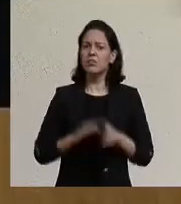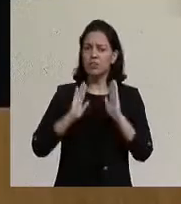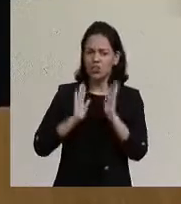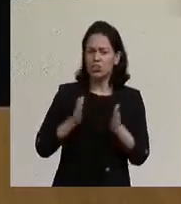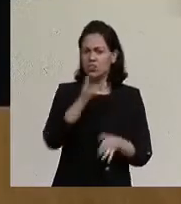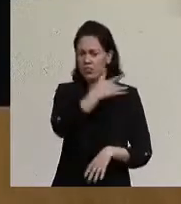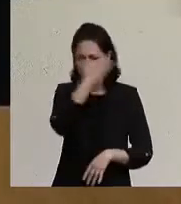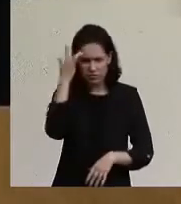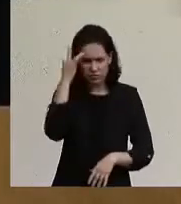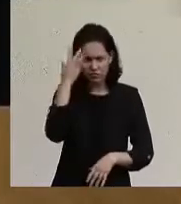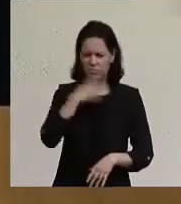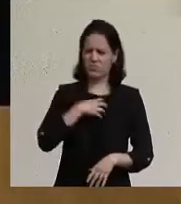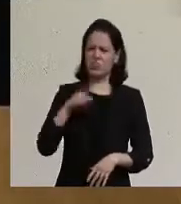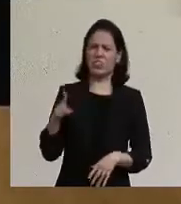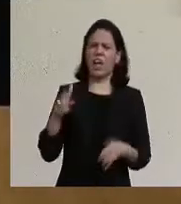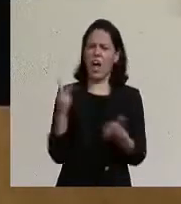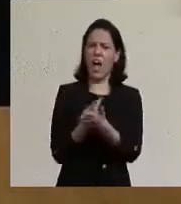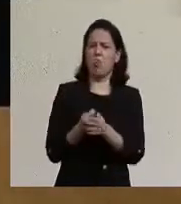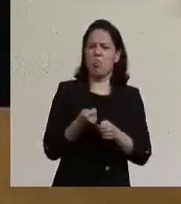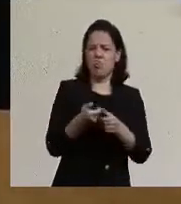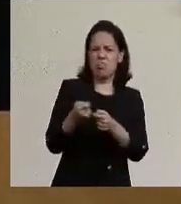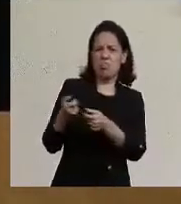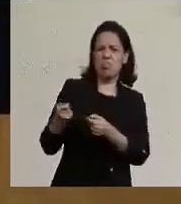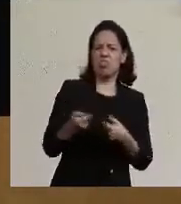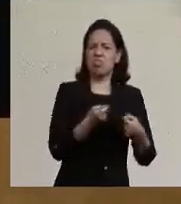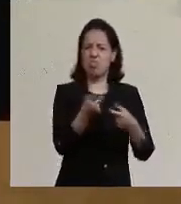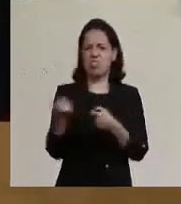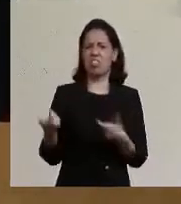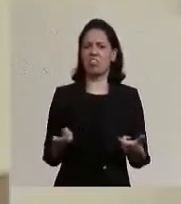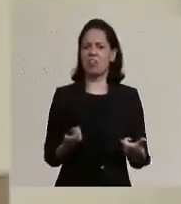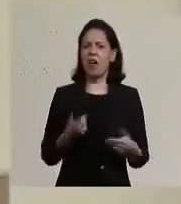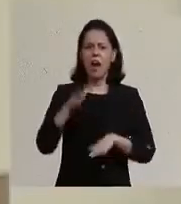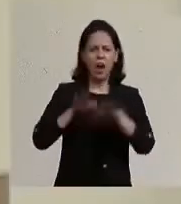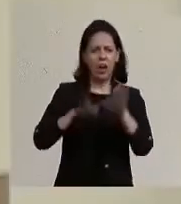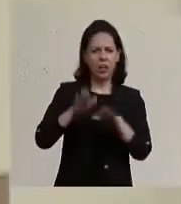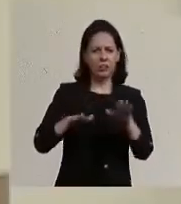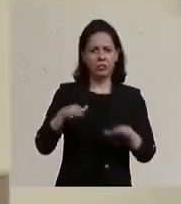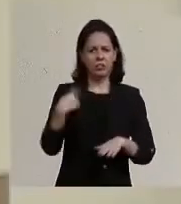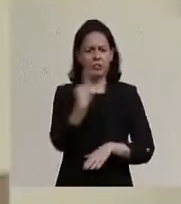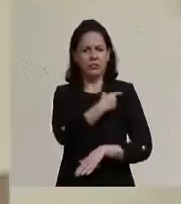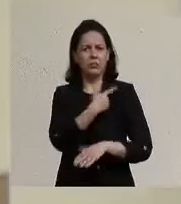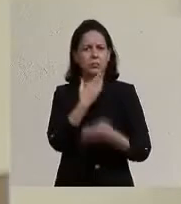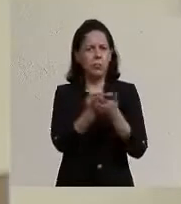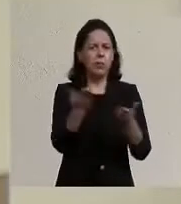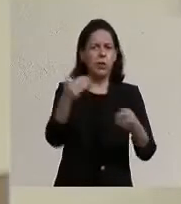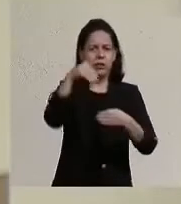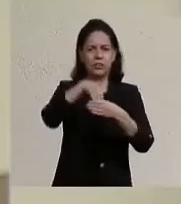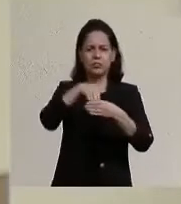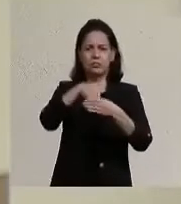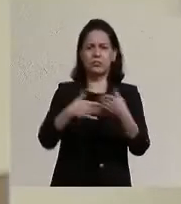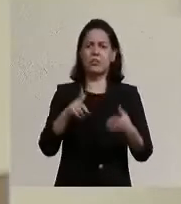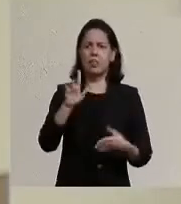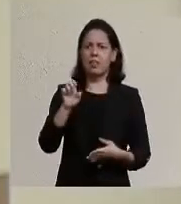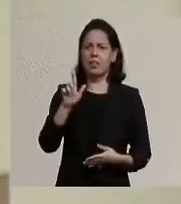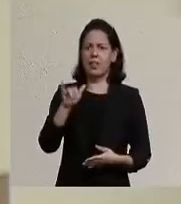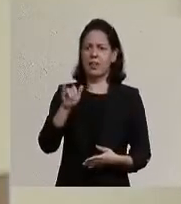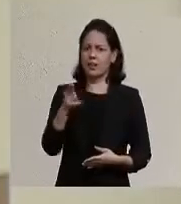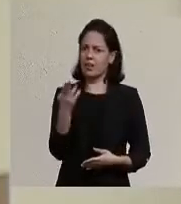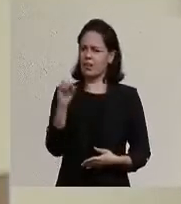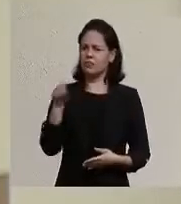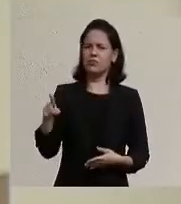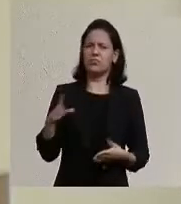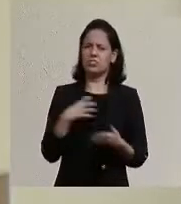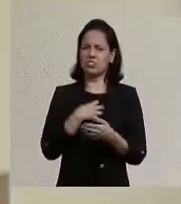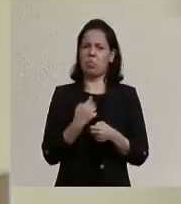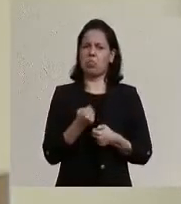pessoas você enganou e talvez tirou o voto do nosso Deputado Lelinho quantas